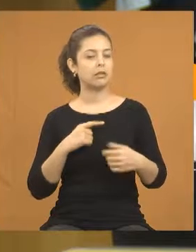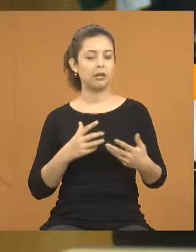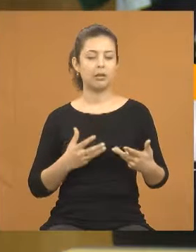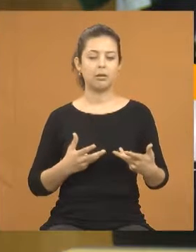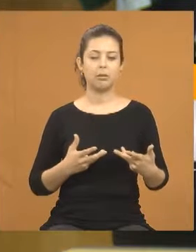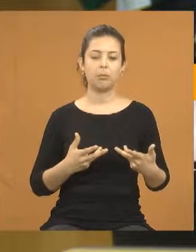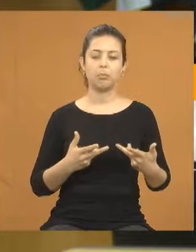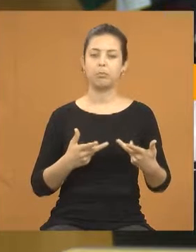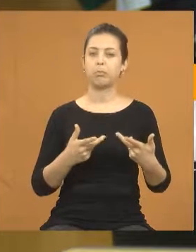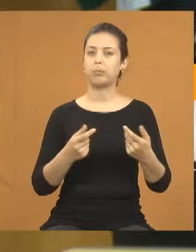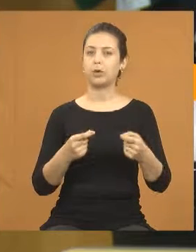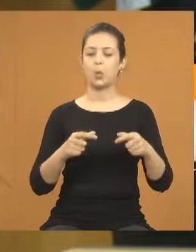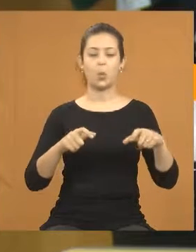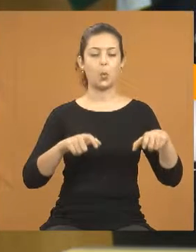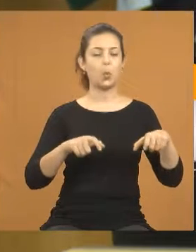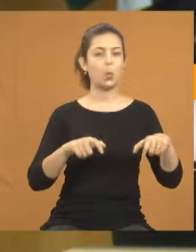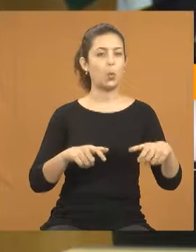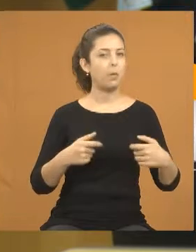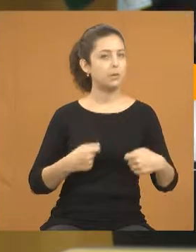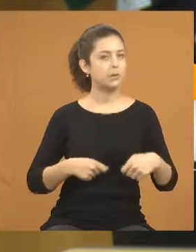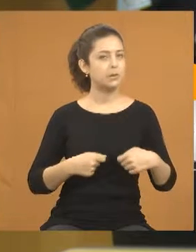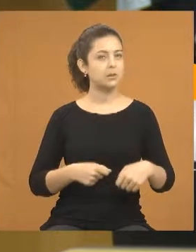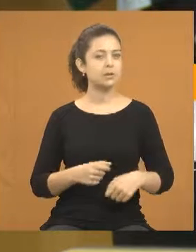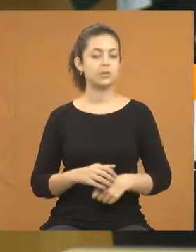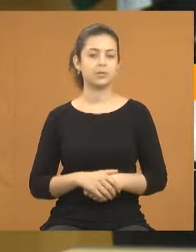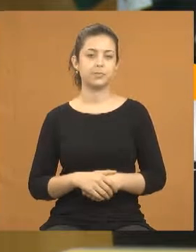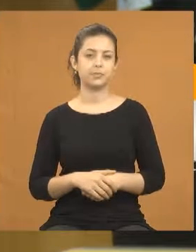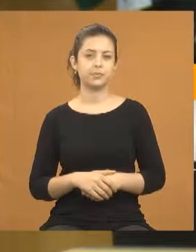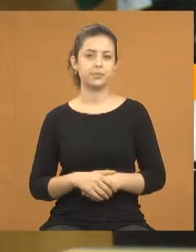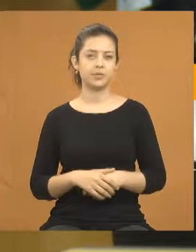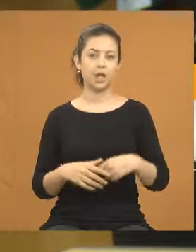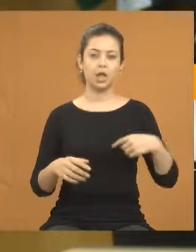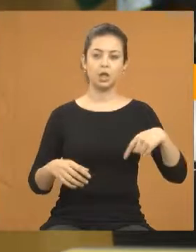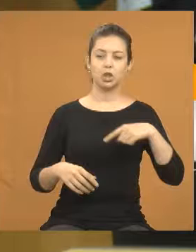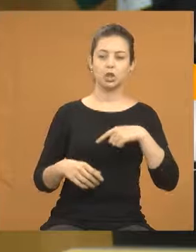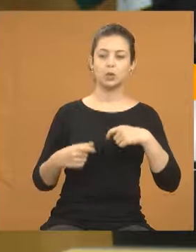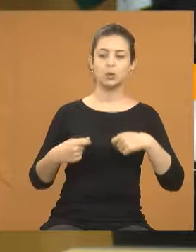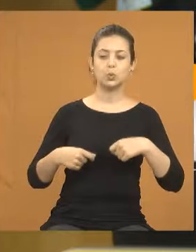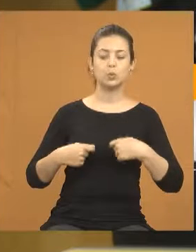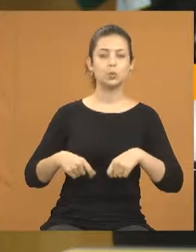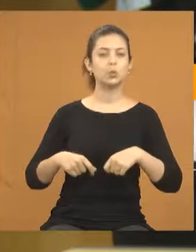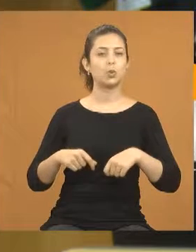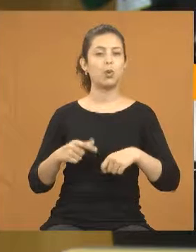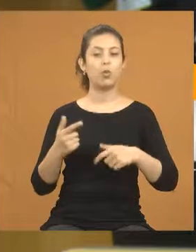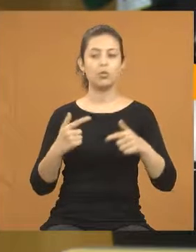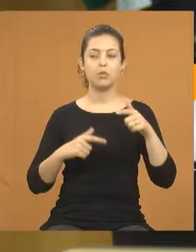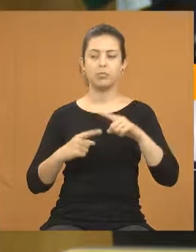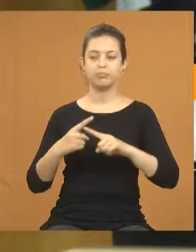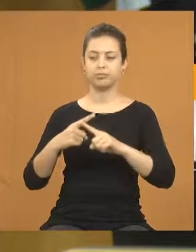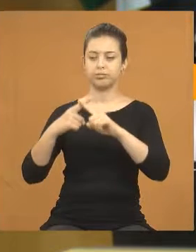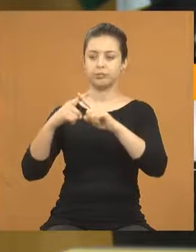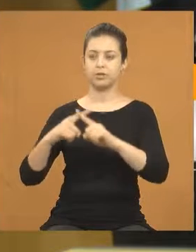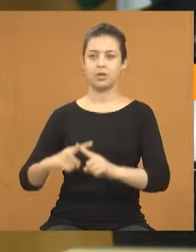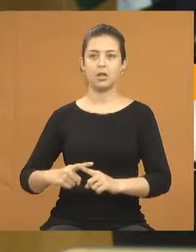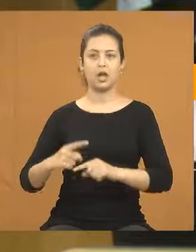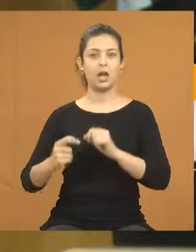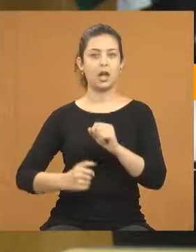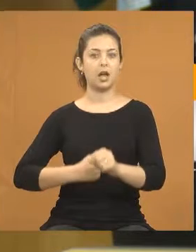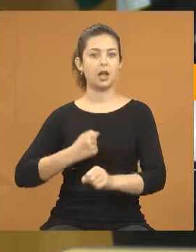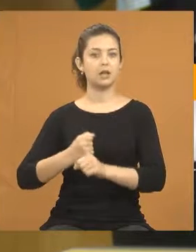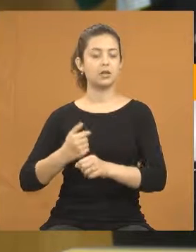melhorias nos campos de futebol, para que possamos fazer um bom campeonato o ano que